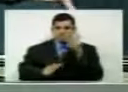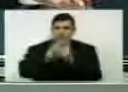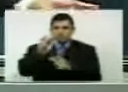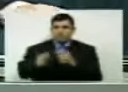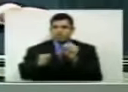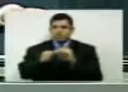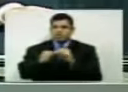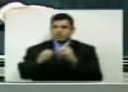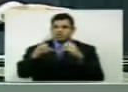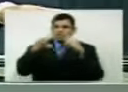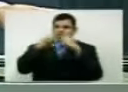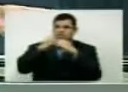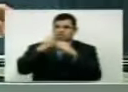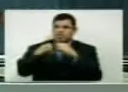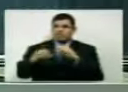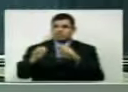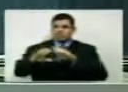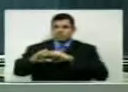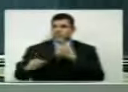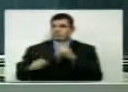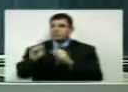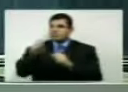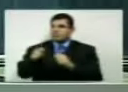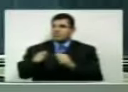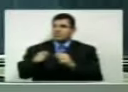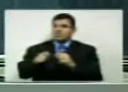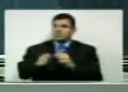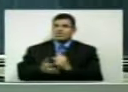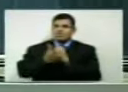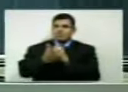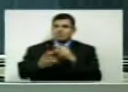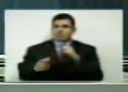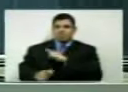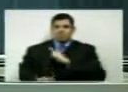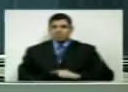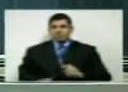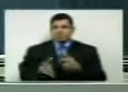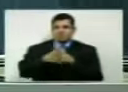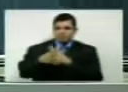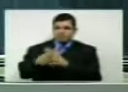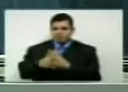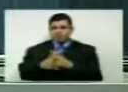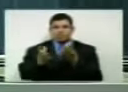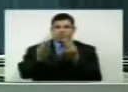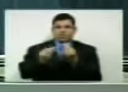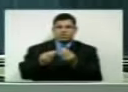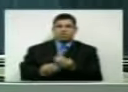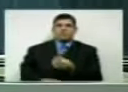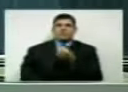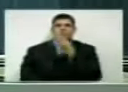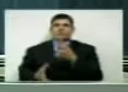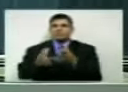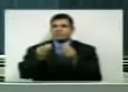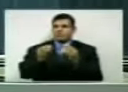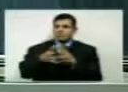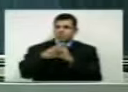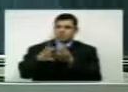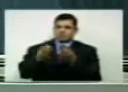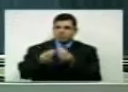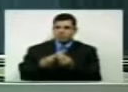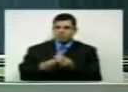foto fazendo coraçãozinho no jornal. Isso sim atrapalha o governo. E atrapalha muito. E atrapalha